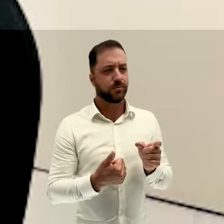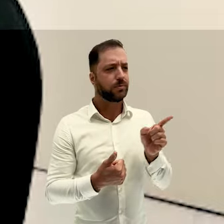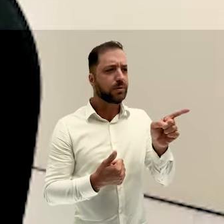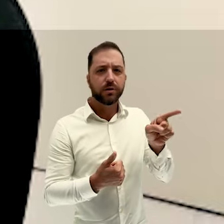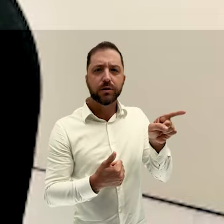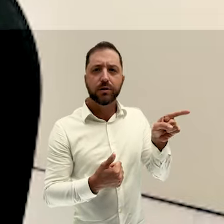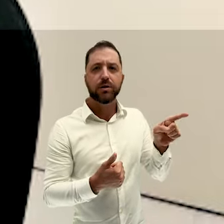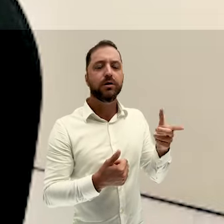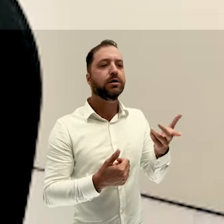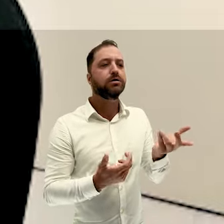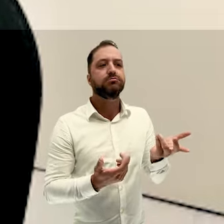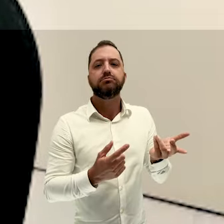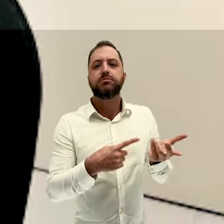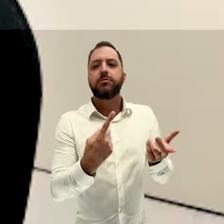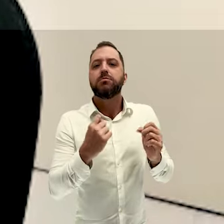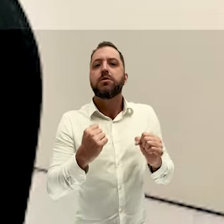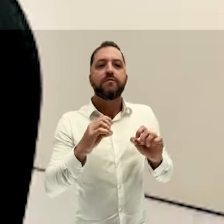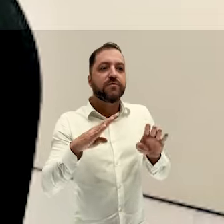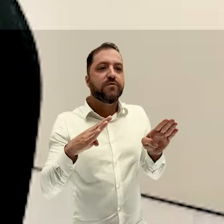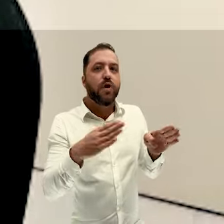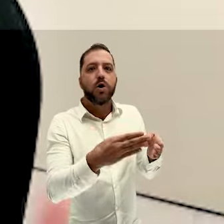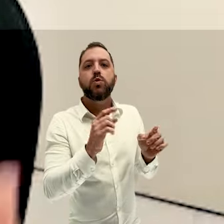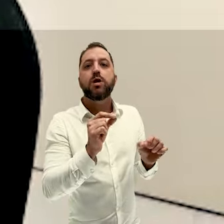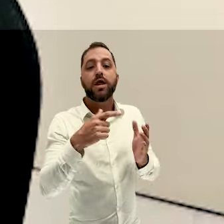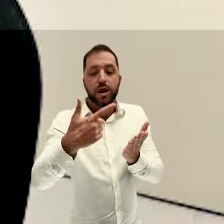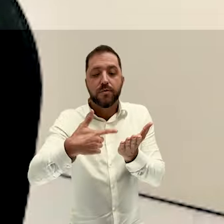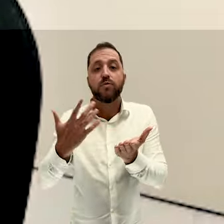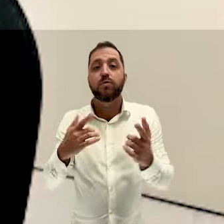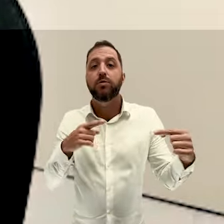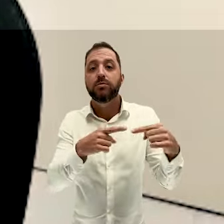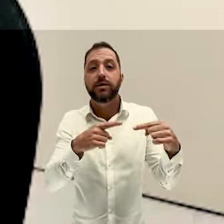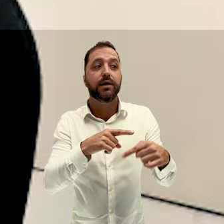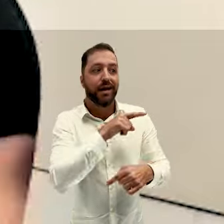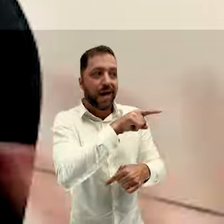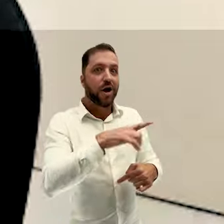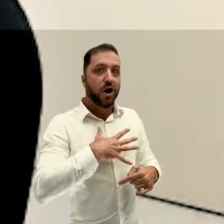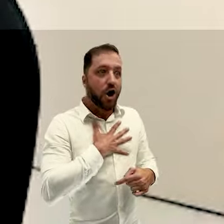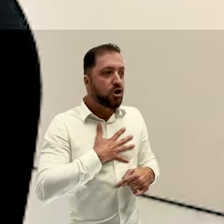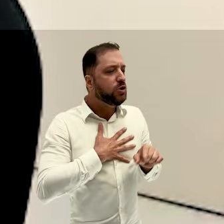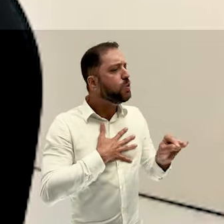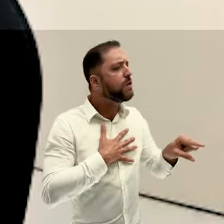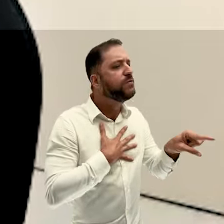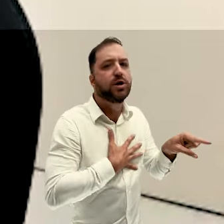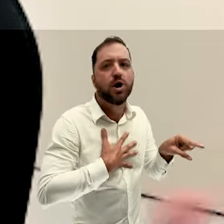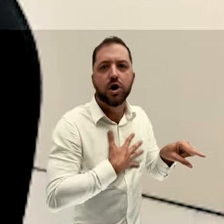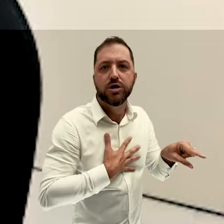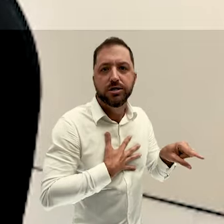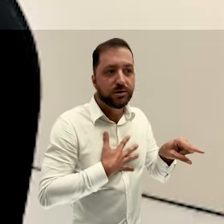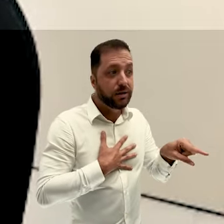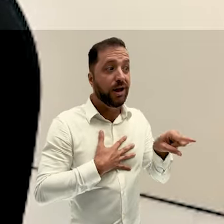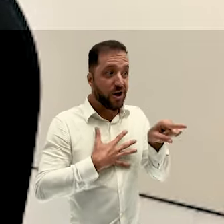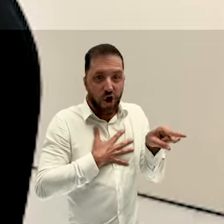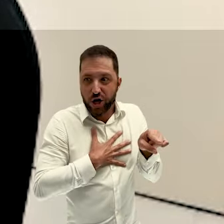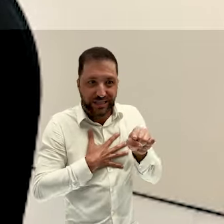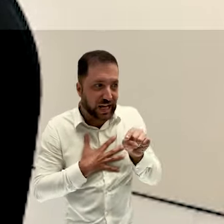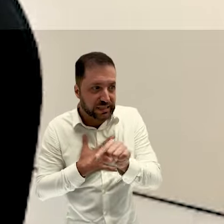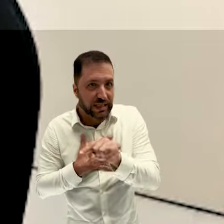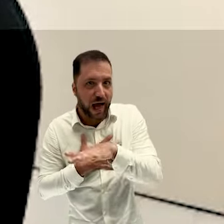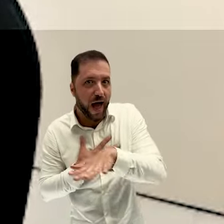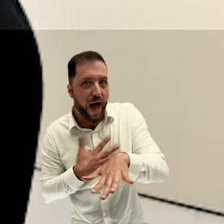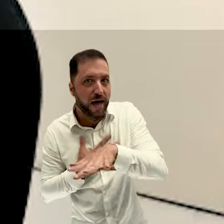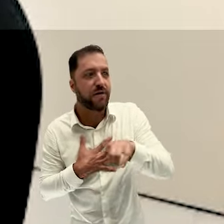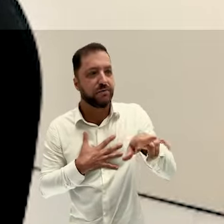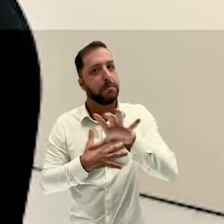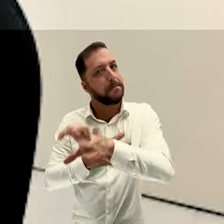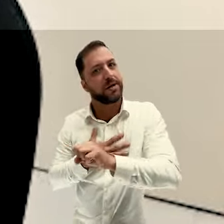com esse transtorno do neurodesenvolvimento, a gente já trabalha muito a questão do gosto da criança, daquilo que a criança